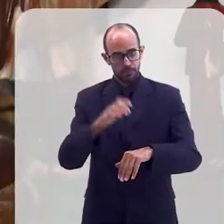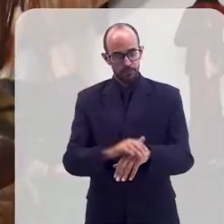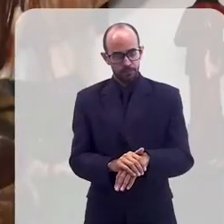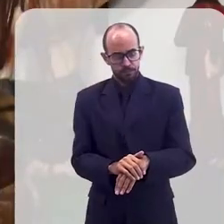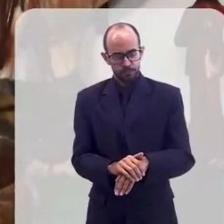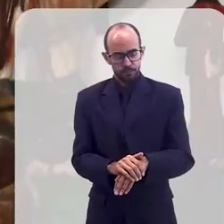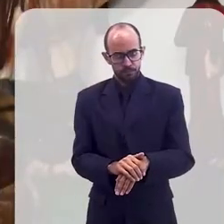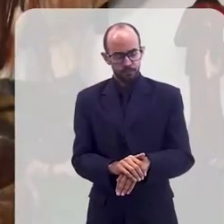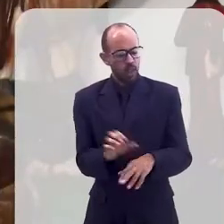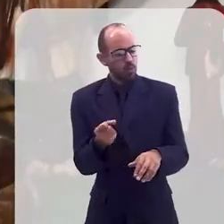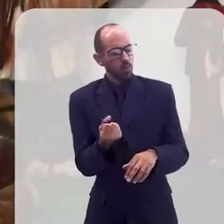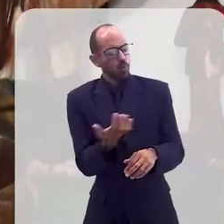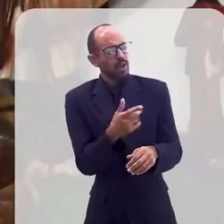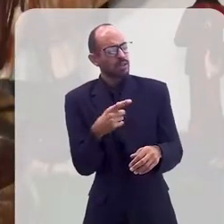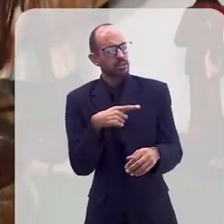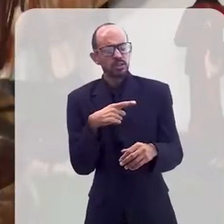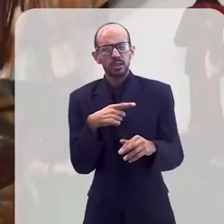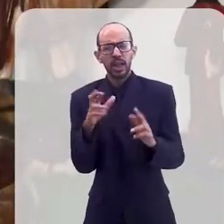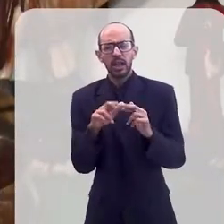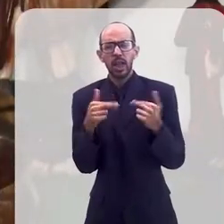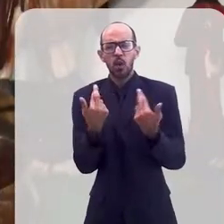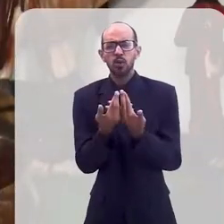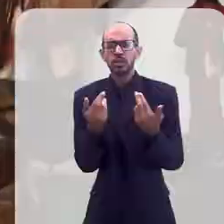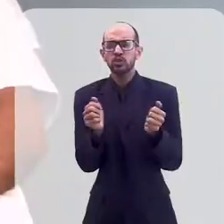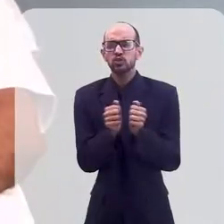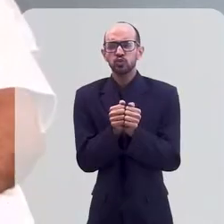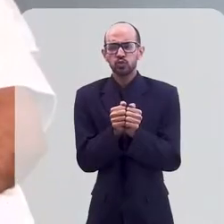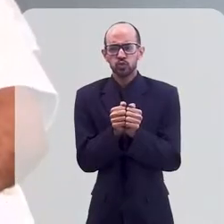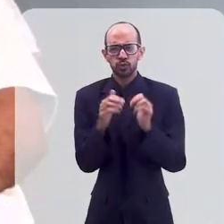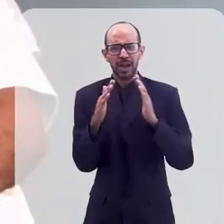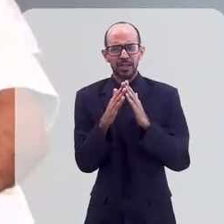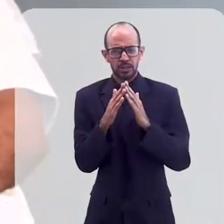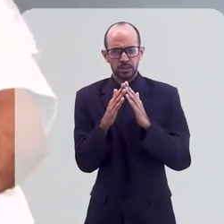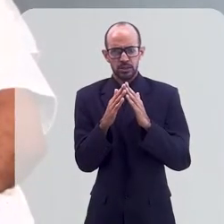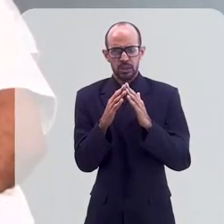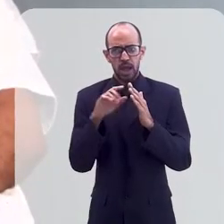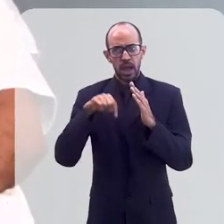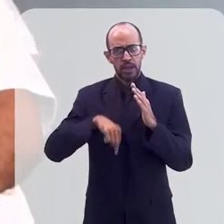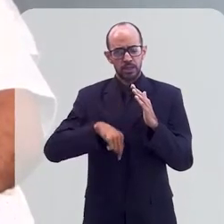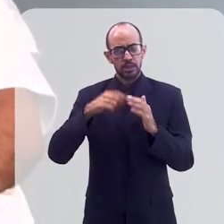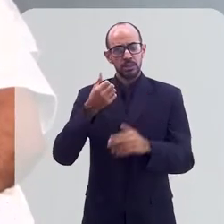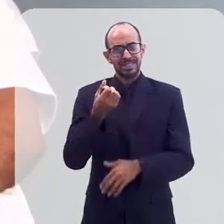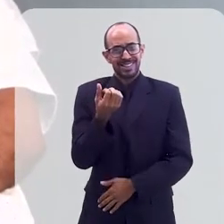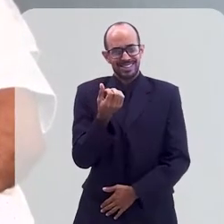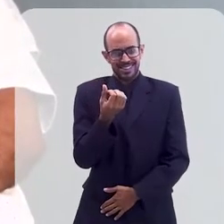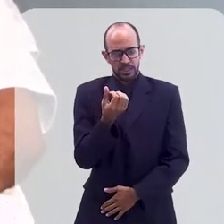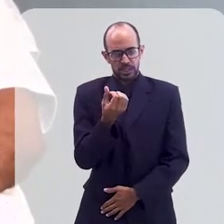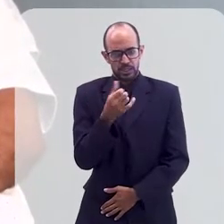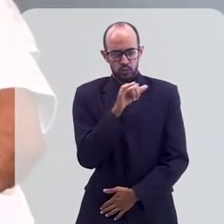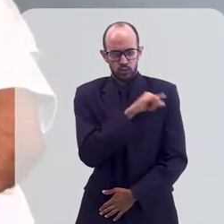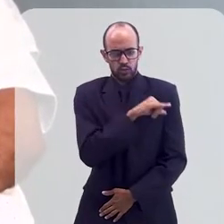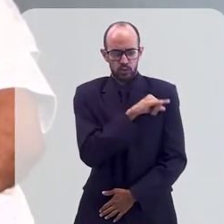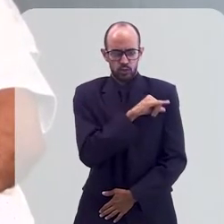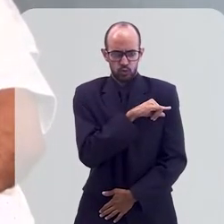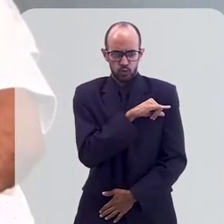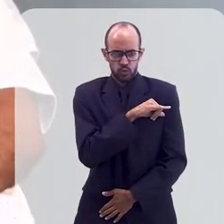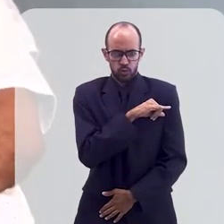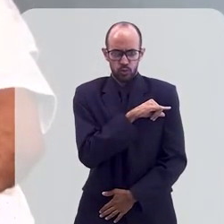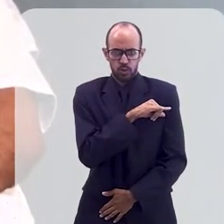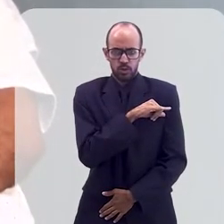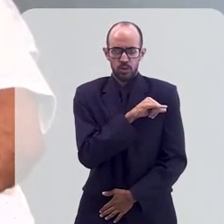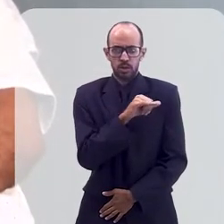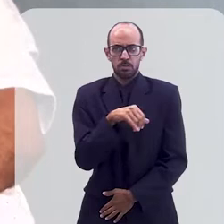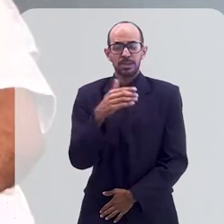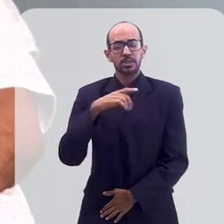casas hoje se reúnem no MUDA? Casas de Umbanda? Então, aqui no Rio de Janeiro somam hoje 16. Aí